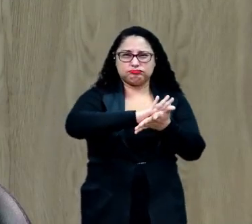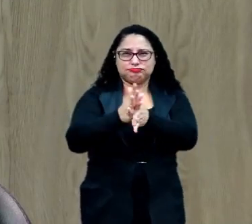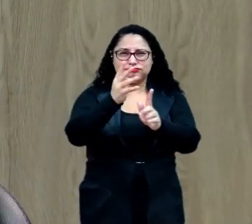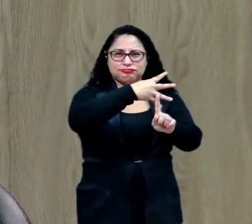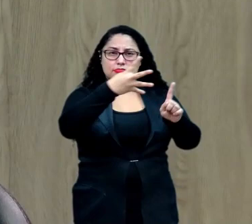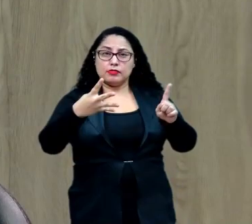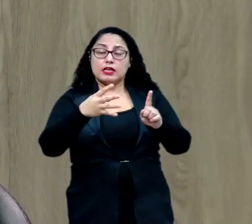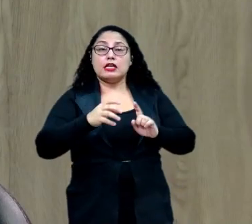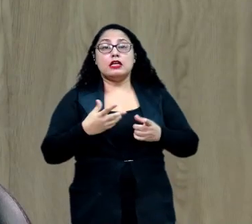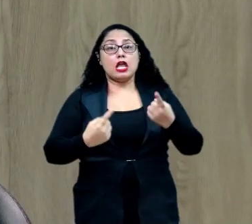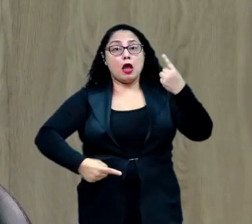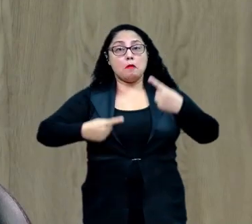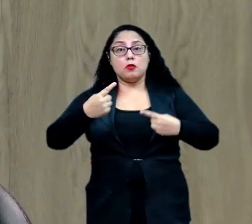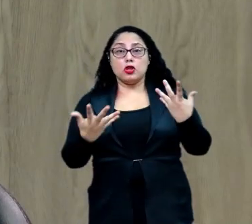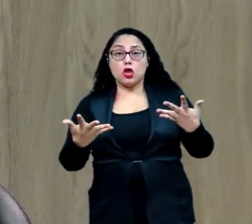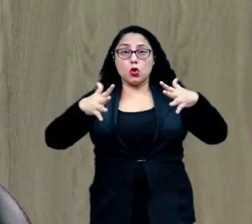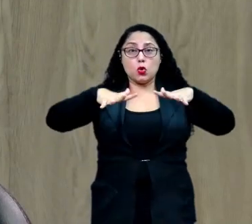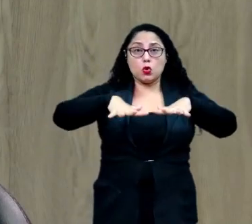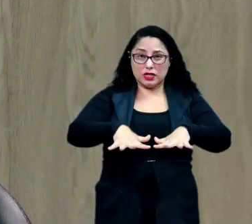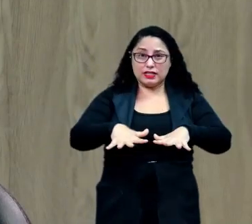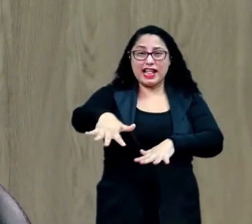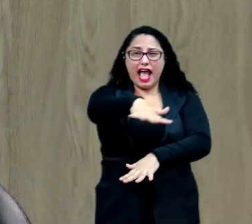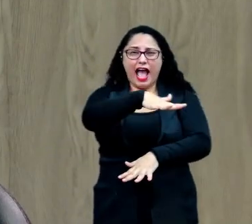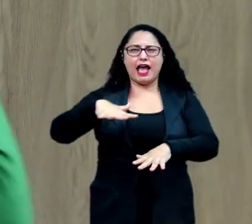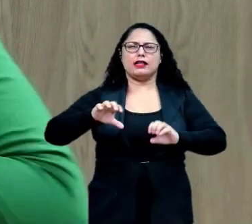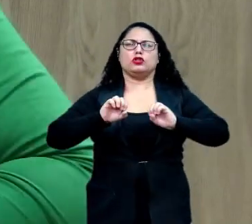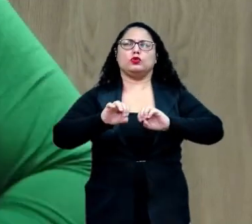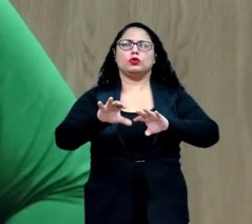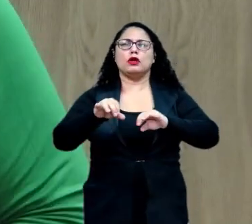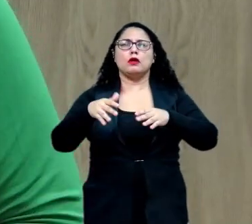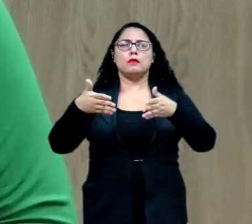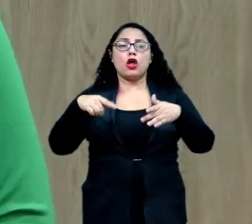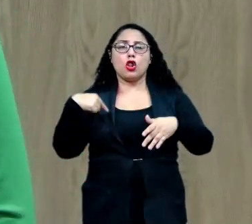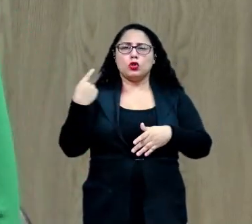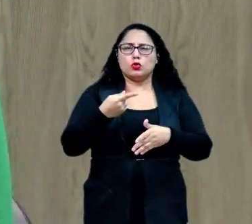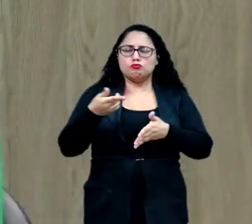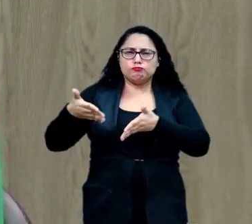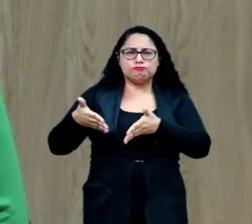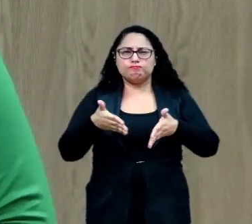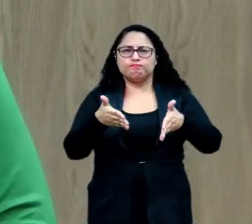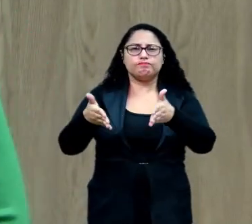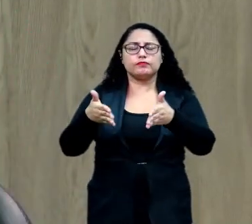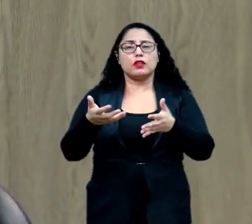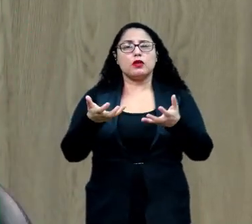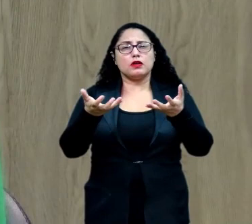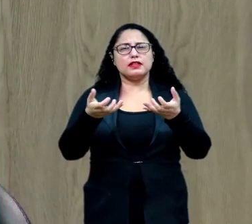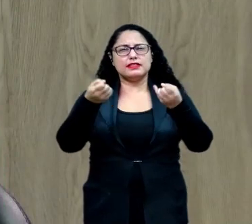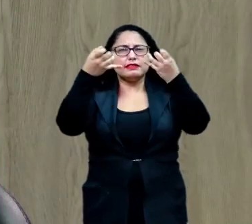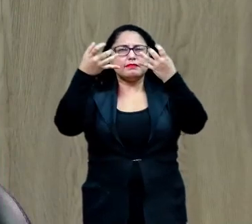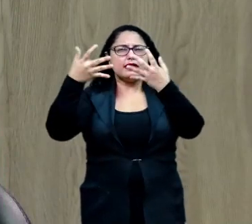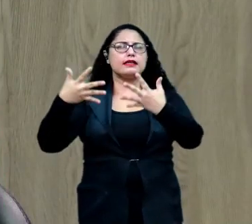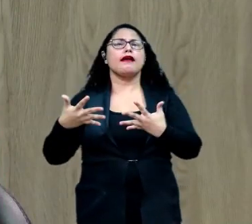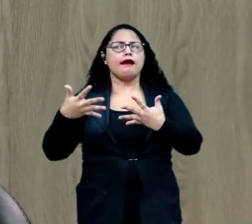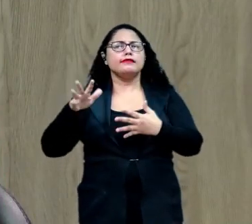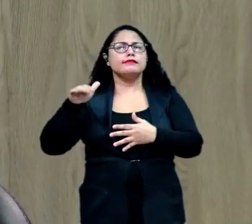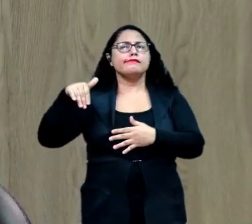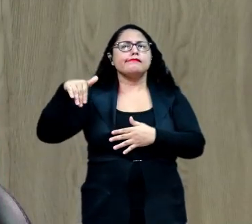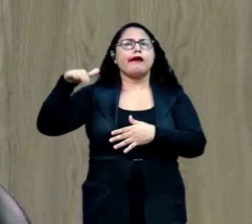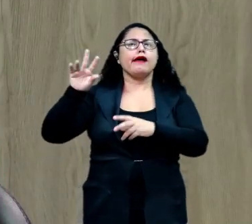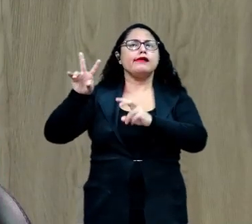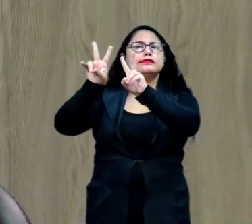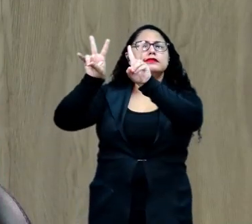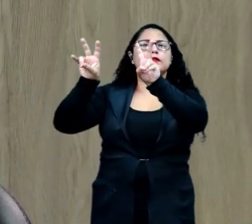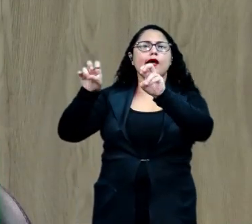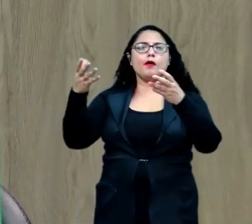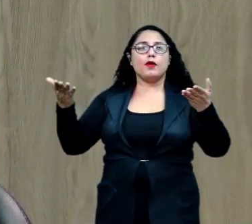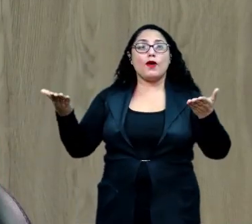políticas inclusivas que estão na área de educação. Para nos guiar, eu queria que você falasse um pouquinho desse